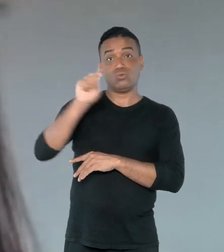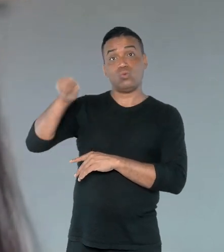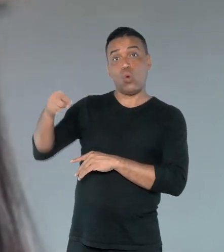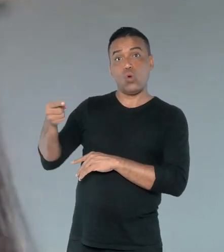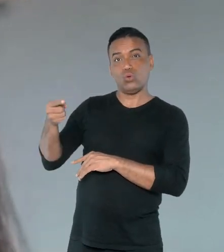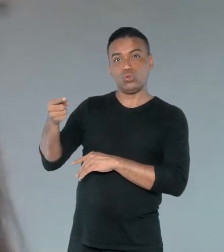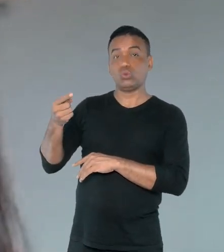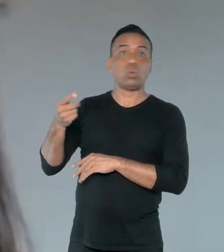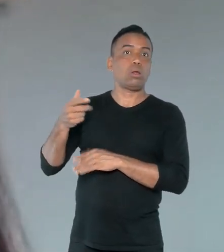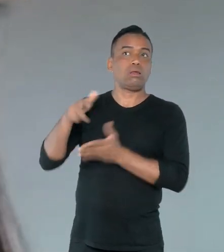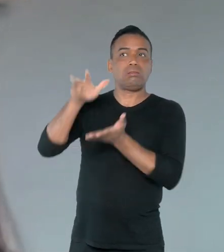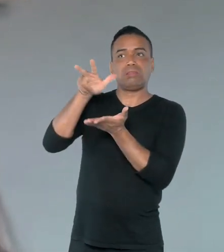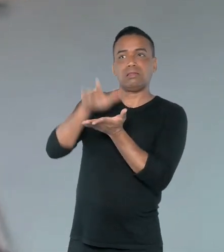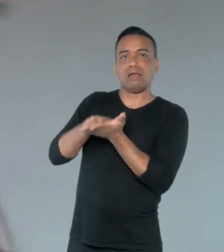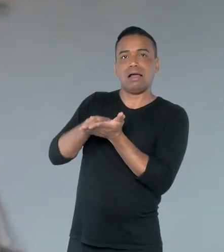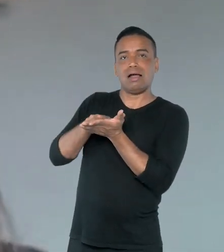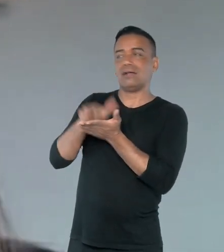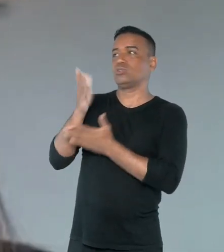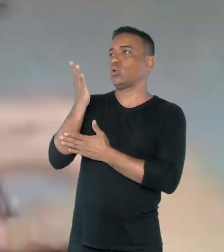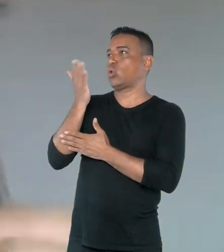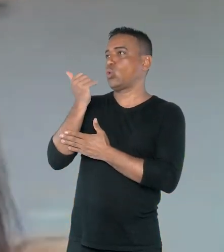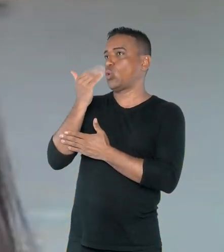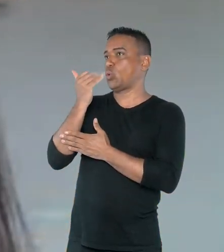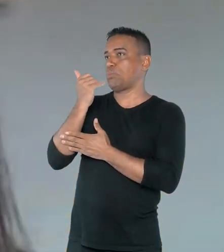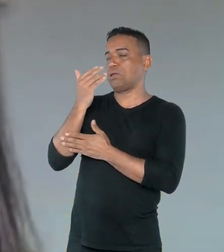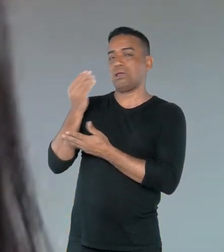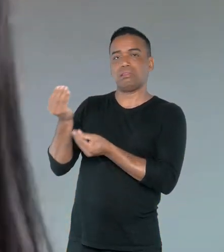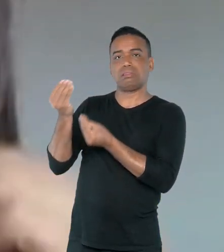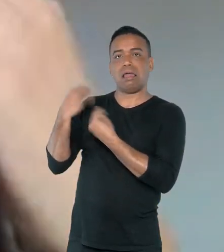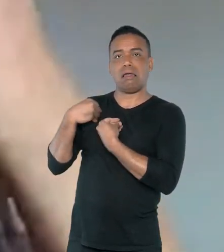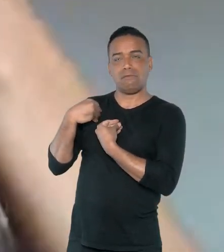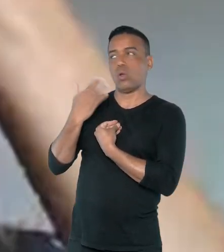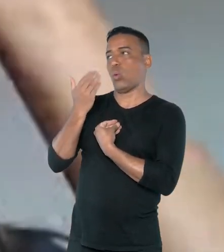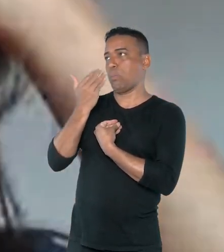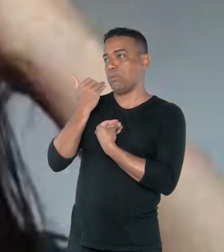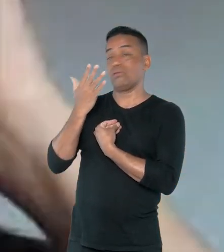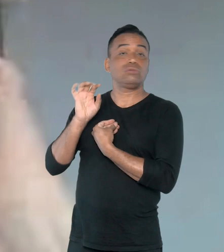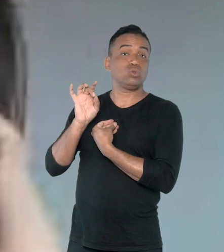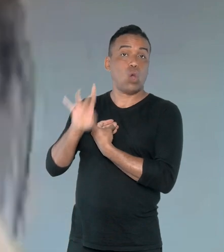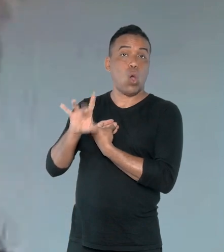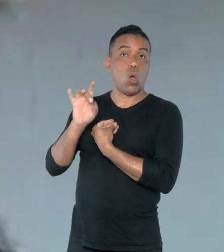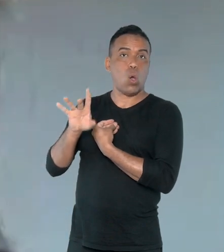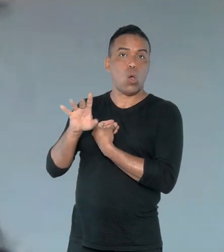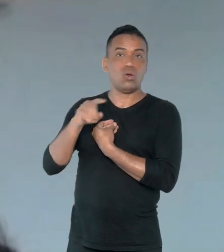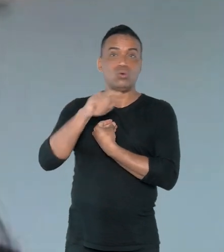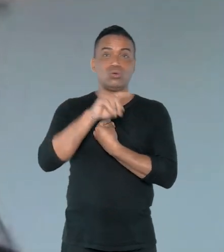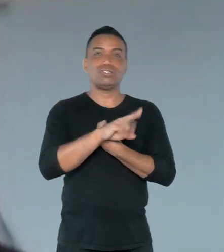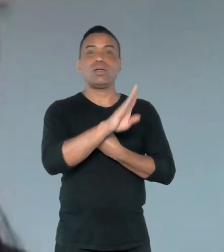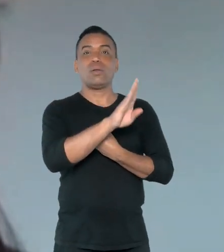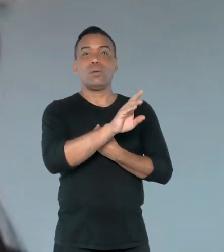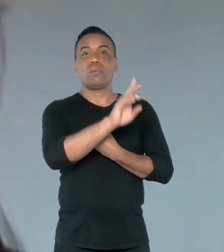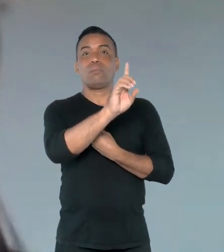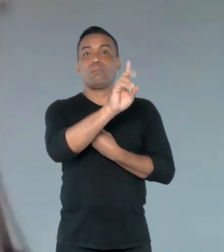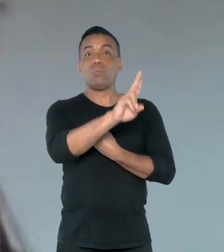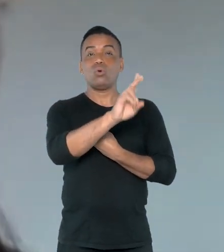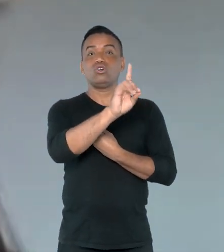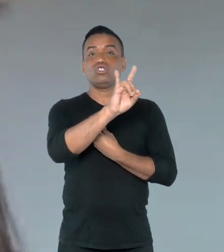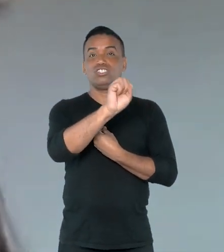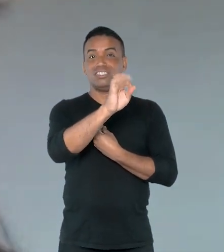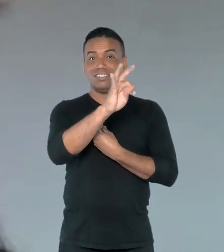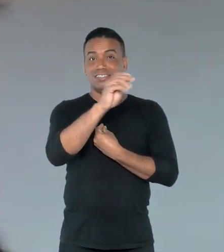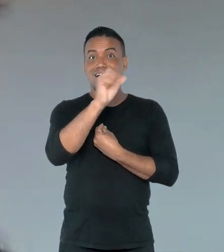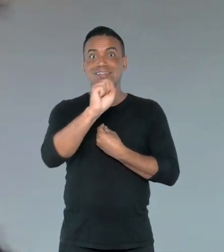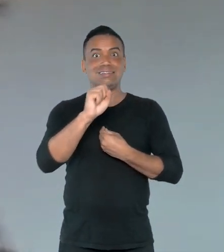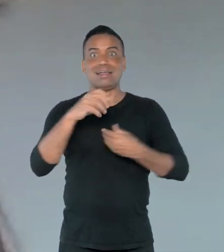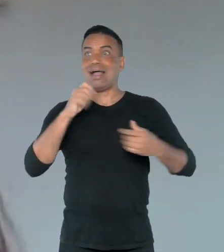nada, deitados, só comiam aquilo que chegava para eles. E os tudistas, eles eram